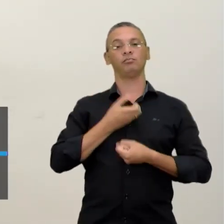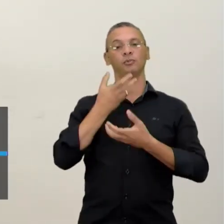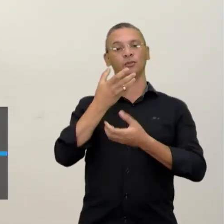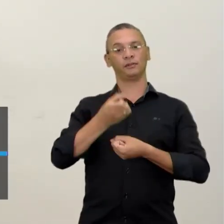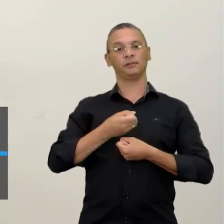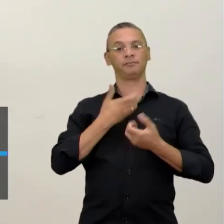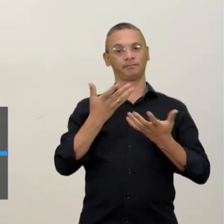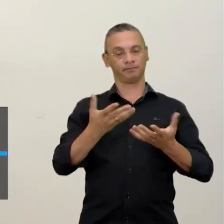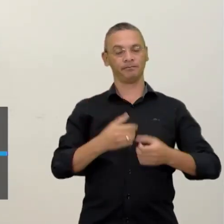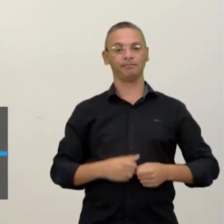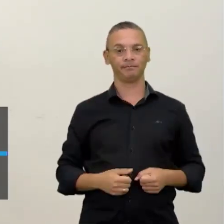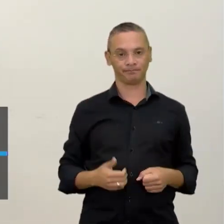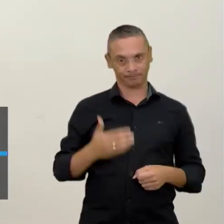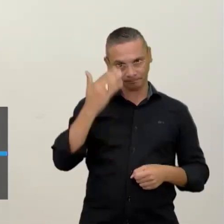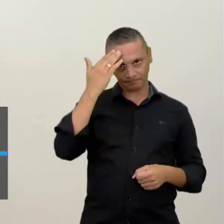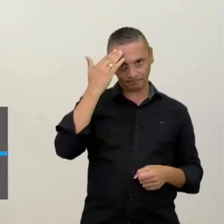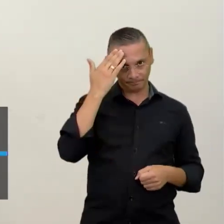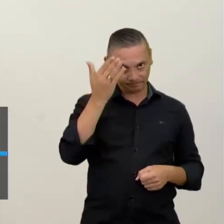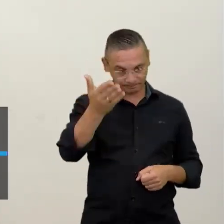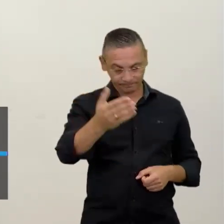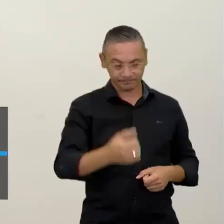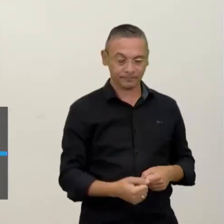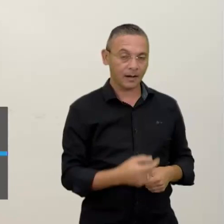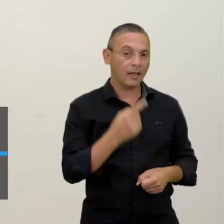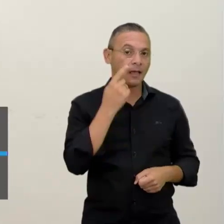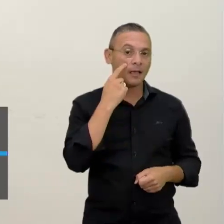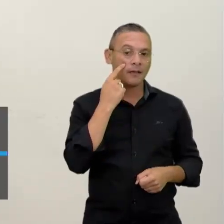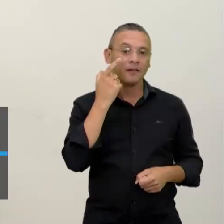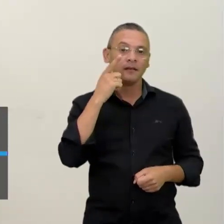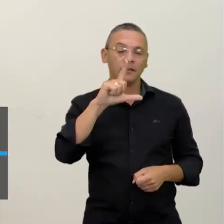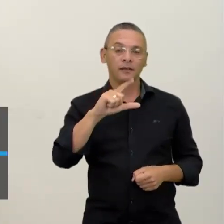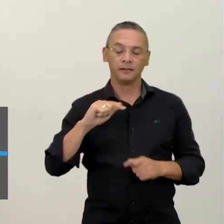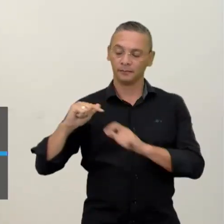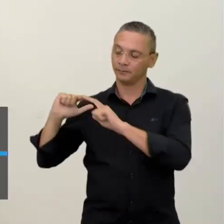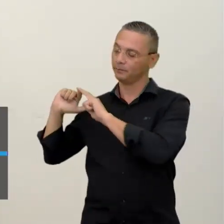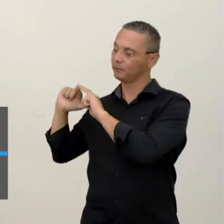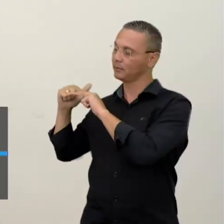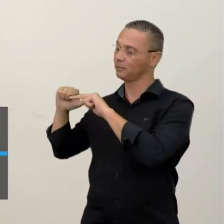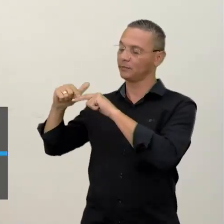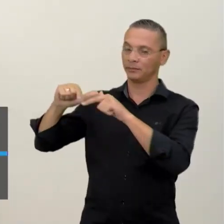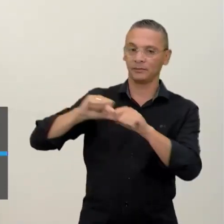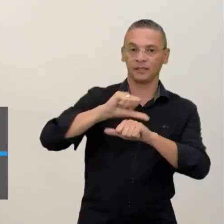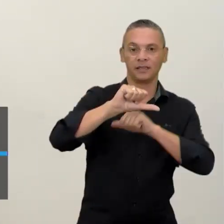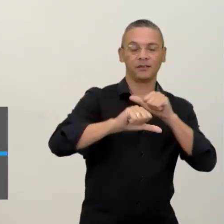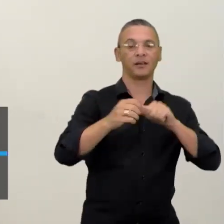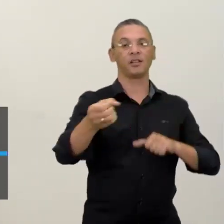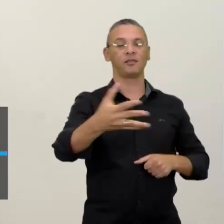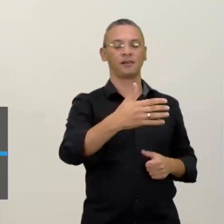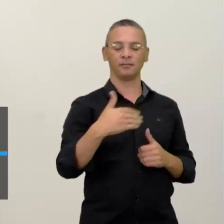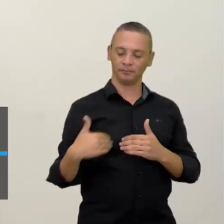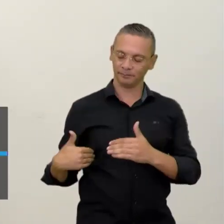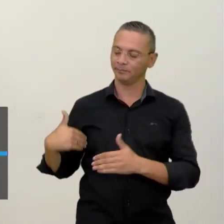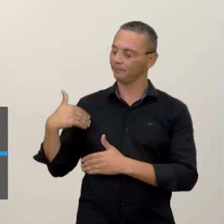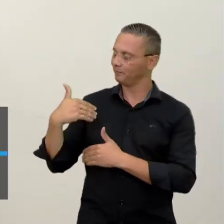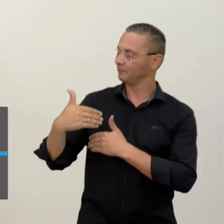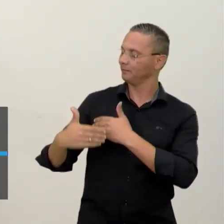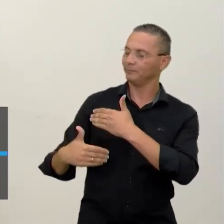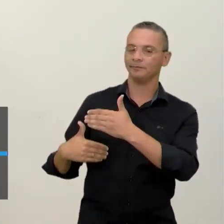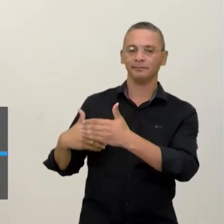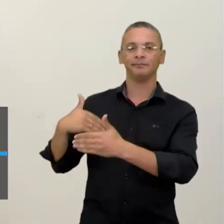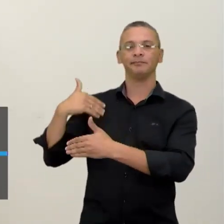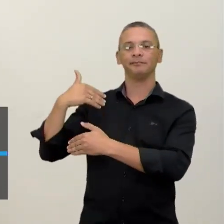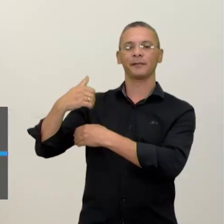Pegou a ideia? Então, vamos lá, vamos acompanhar. Da tradição à inovação. Então, ao longo dos séculos,